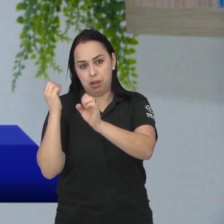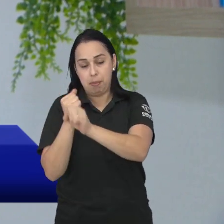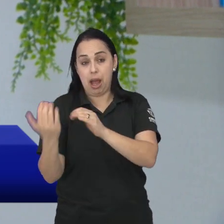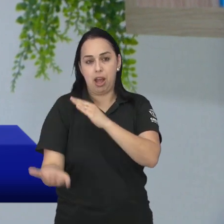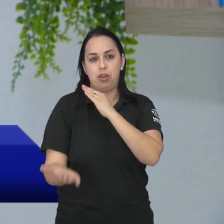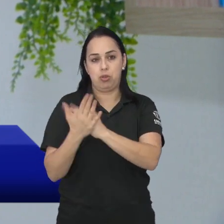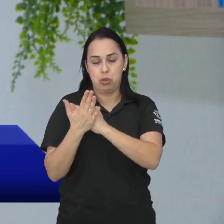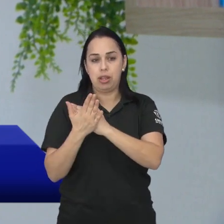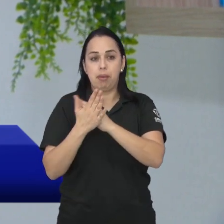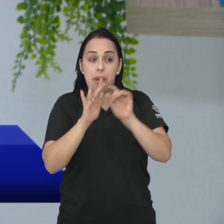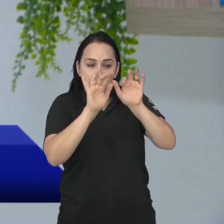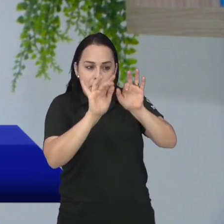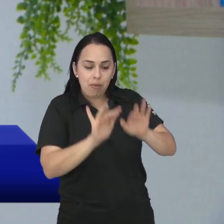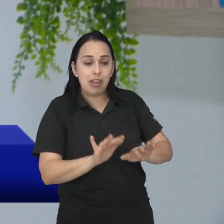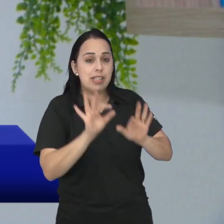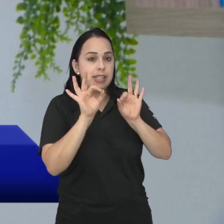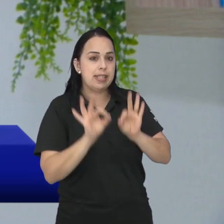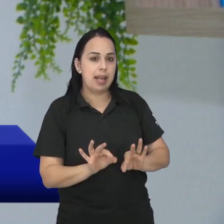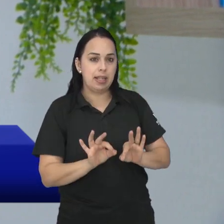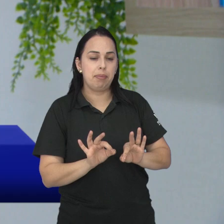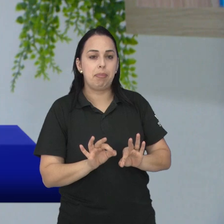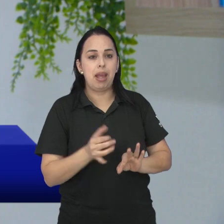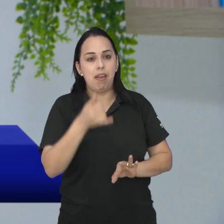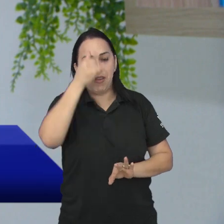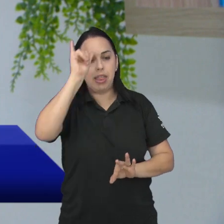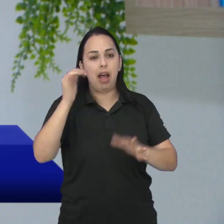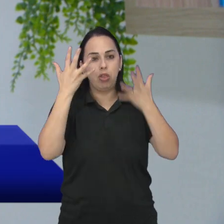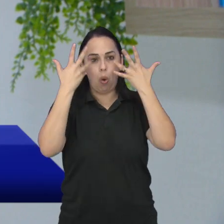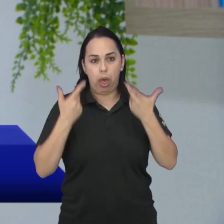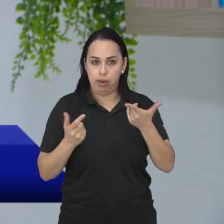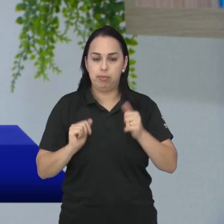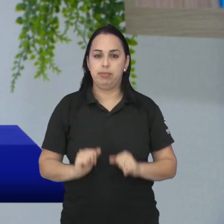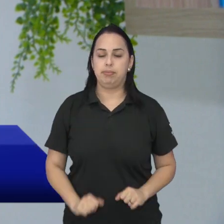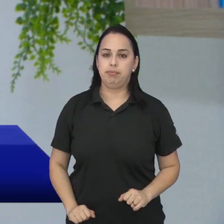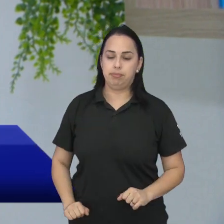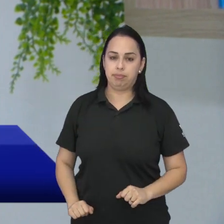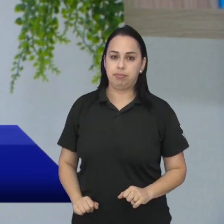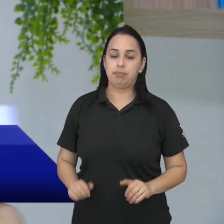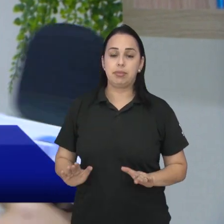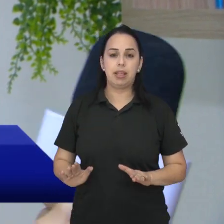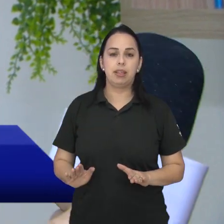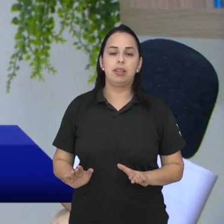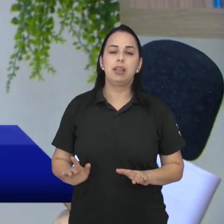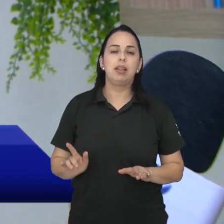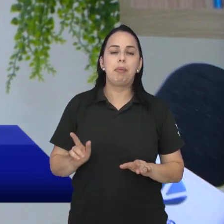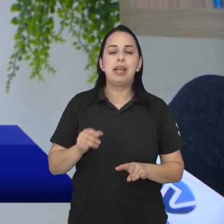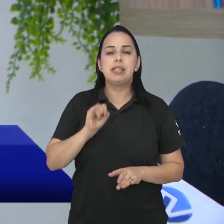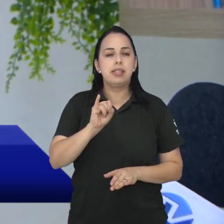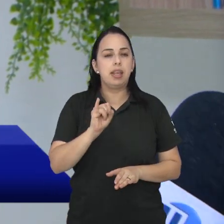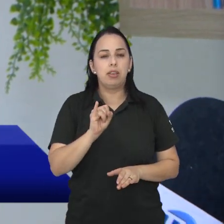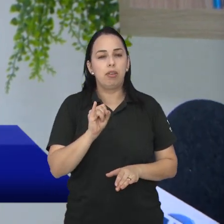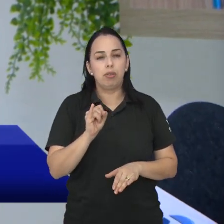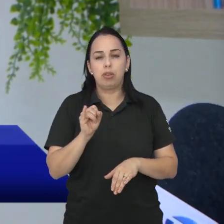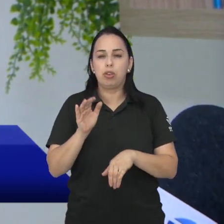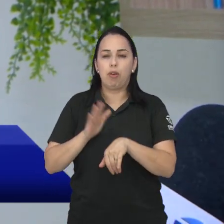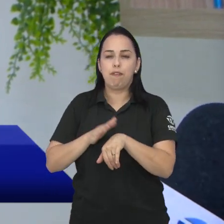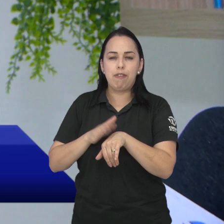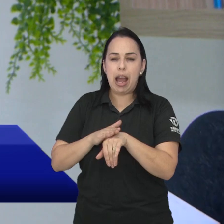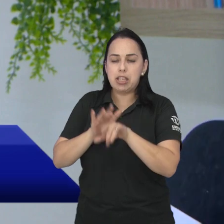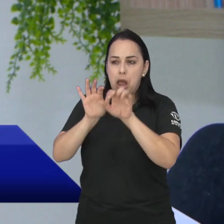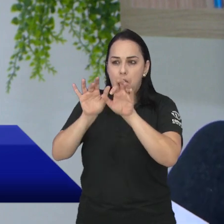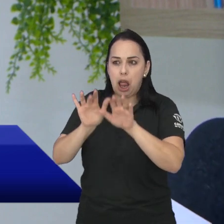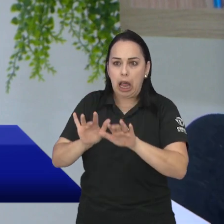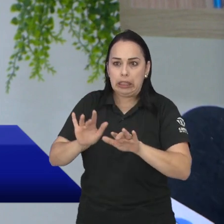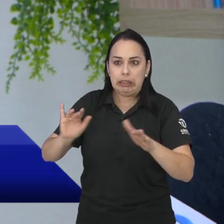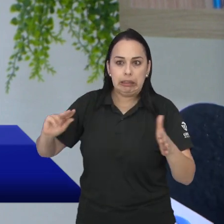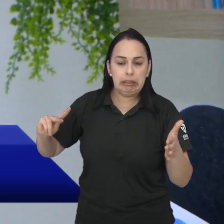ajudá-lo, para fazer essa declaração de forma correta e ela não acabar caindo na malha fina por esse motivo. Isso, e se a pessoa, né, não faz a declaração ali